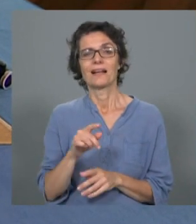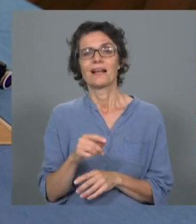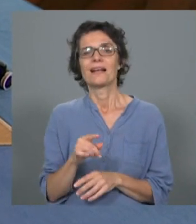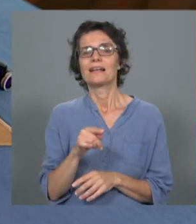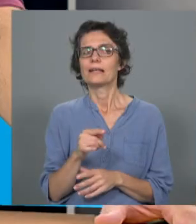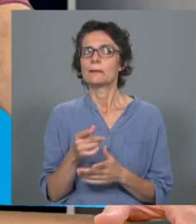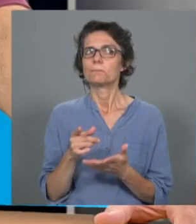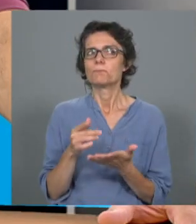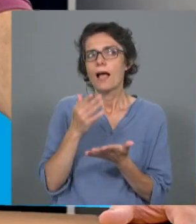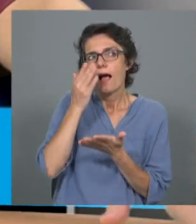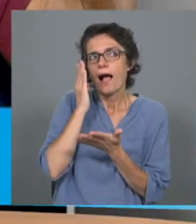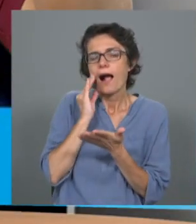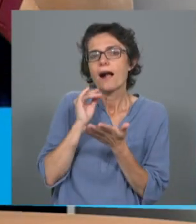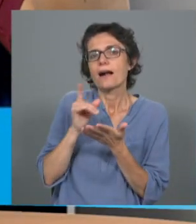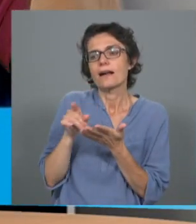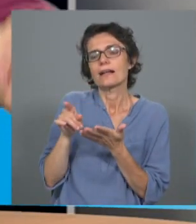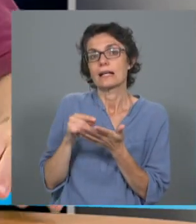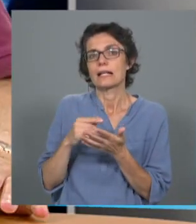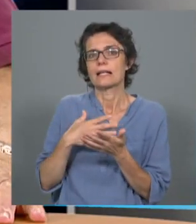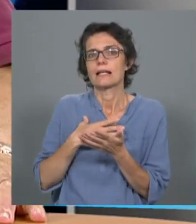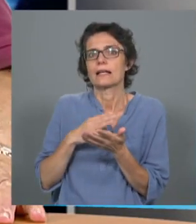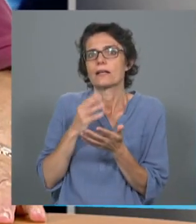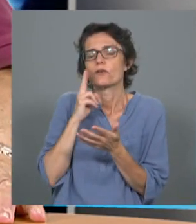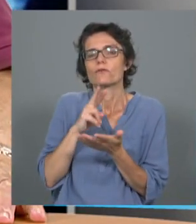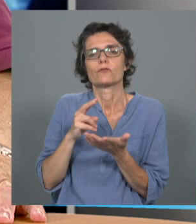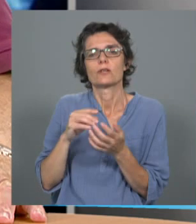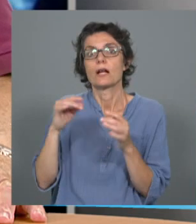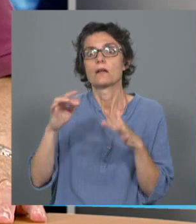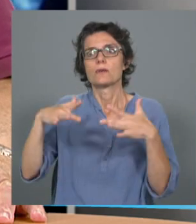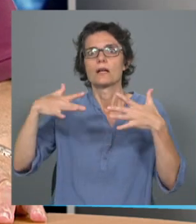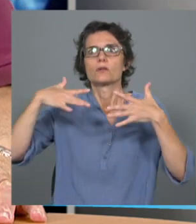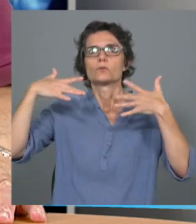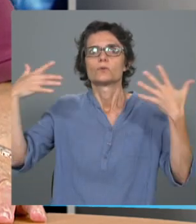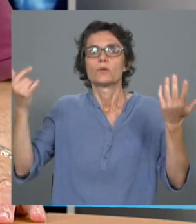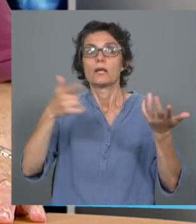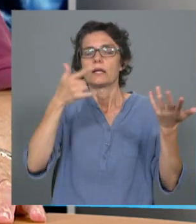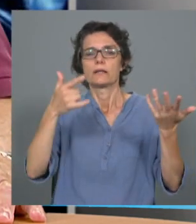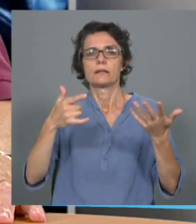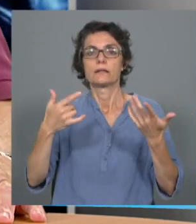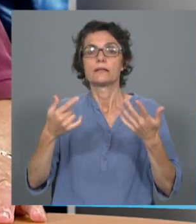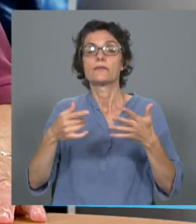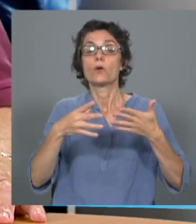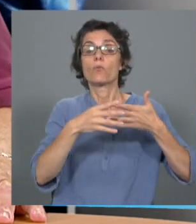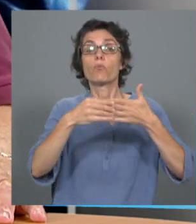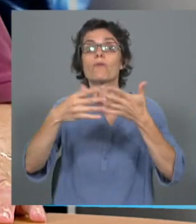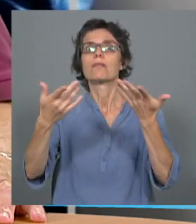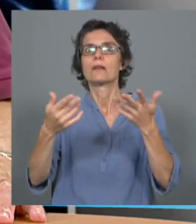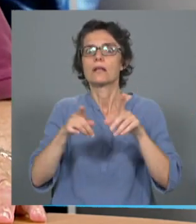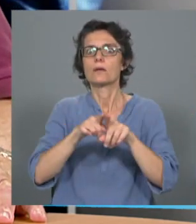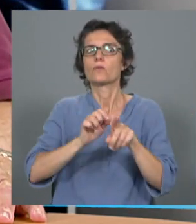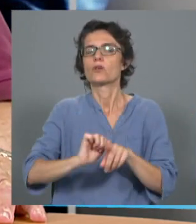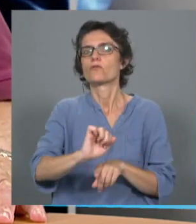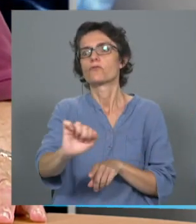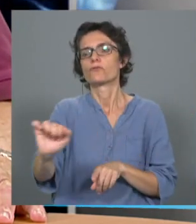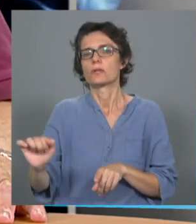talvez, o grande milagre, entre aspas, que era de Jesus ser o chefe político deles. Que, aliás, é exatamente o que aparece,